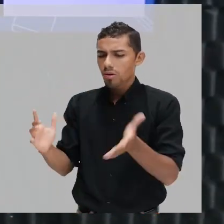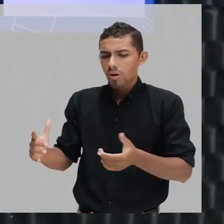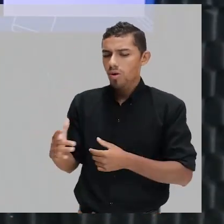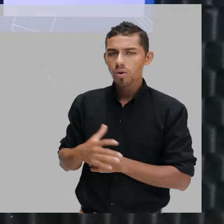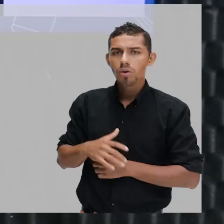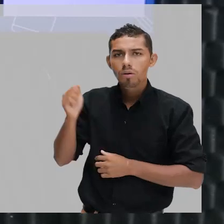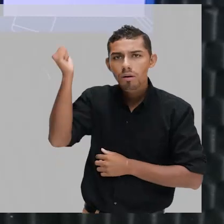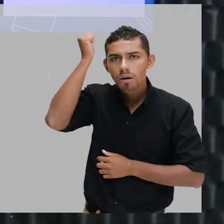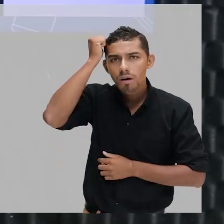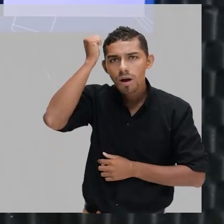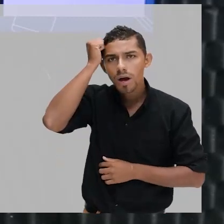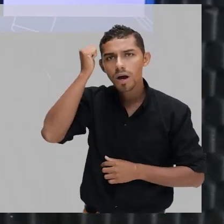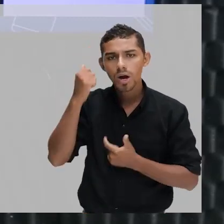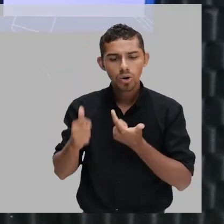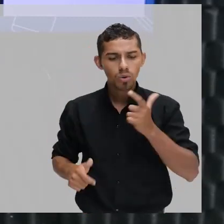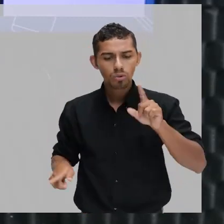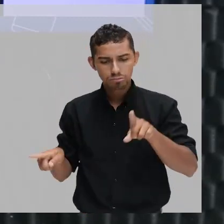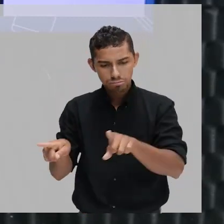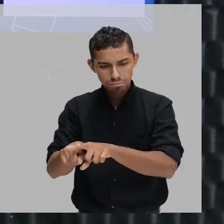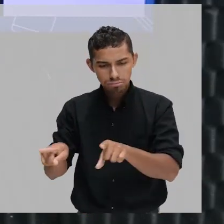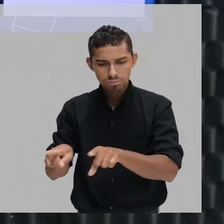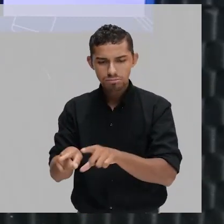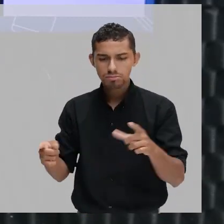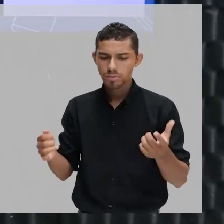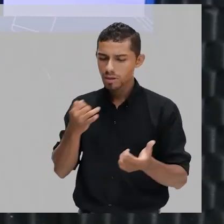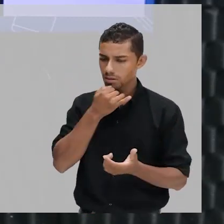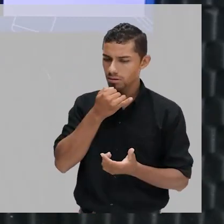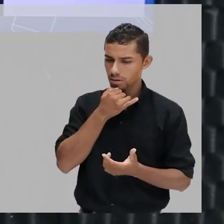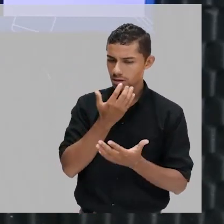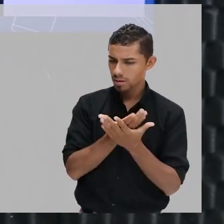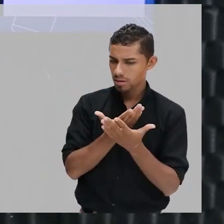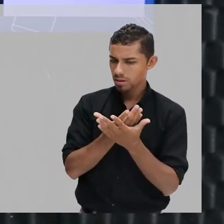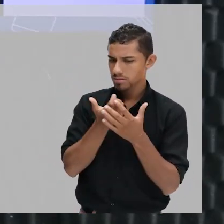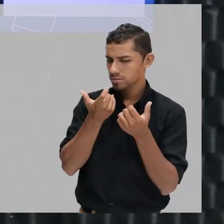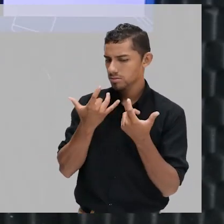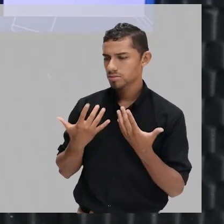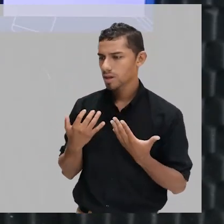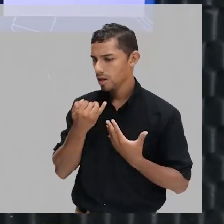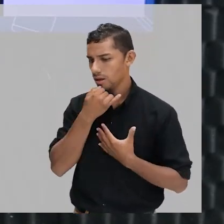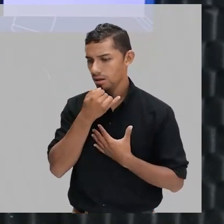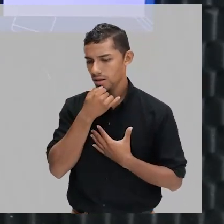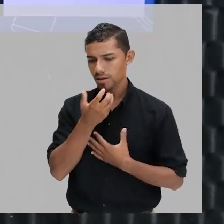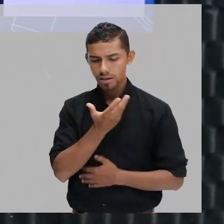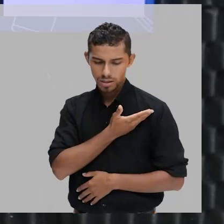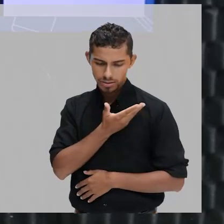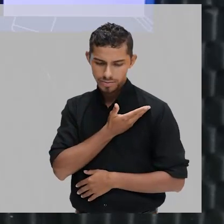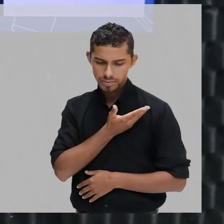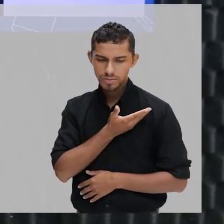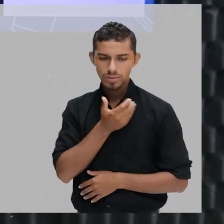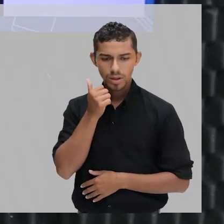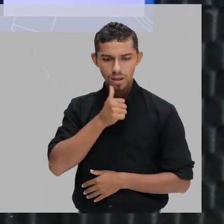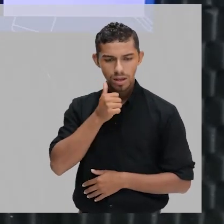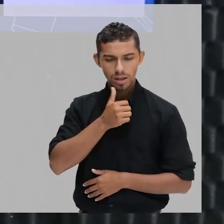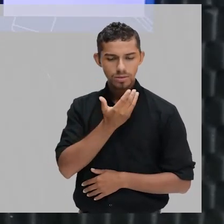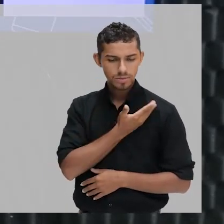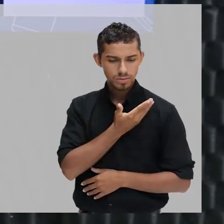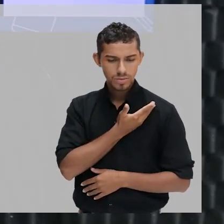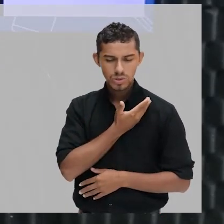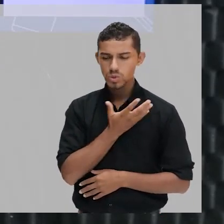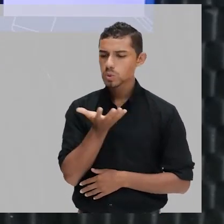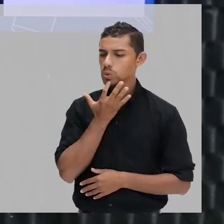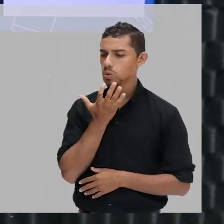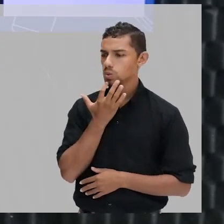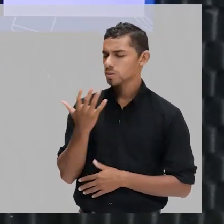bonecos, podem ser outros objetos. Eu citei na outra aula uma amiga, agora posso dizer que é amiga, porque eu conheci e eu